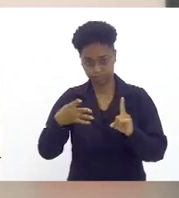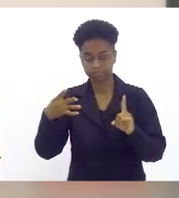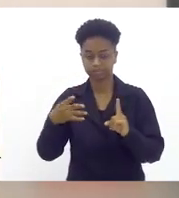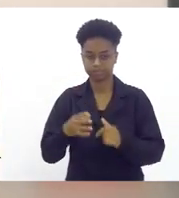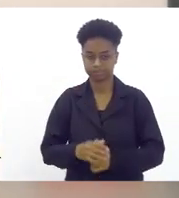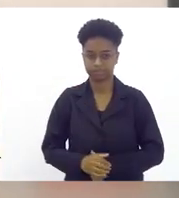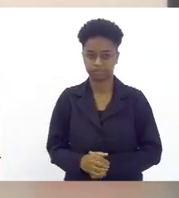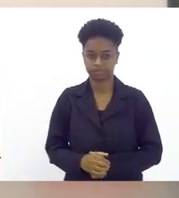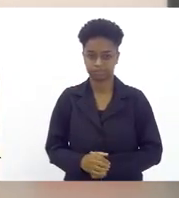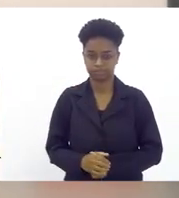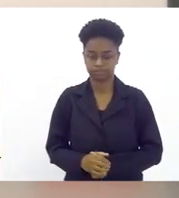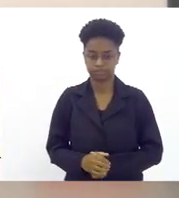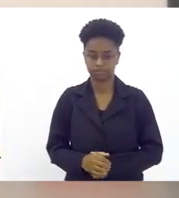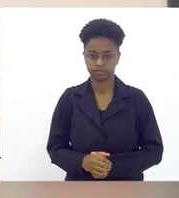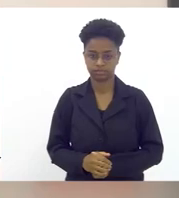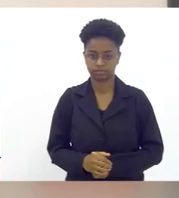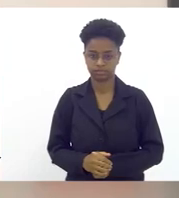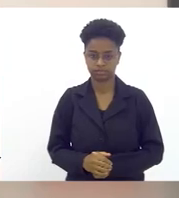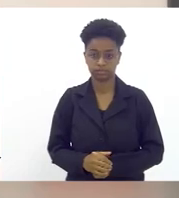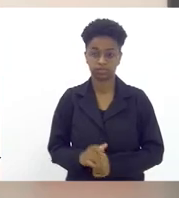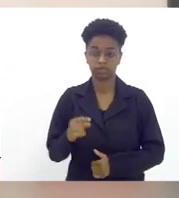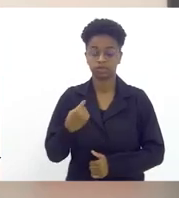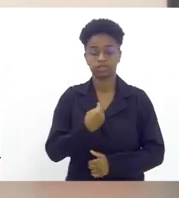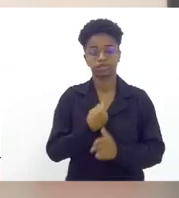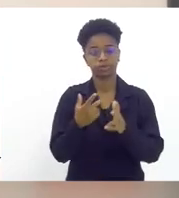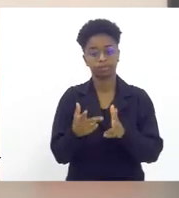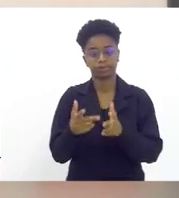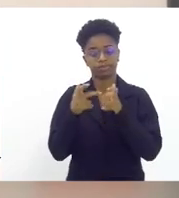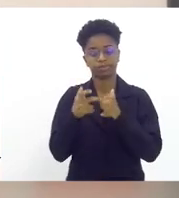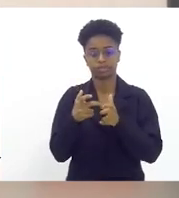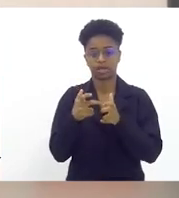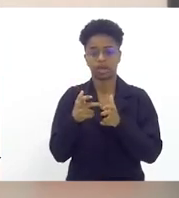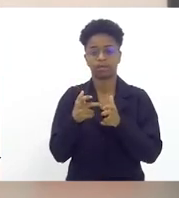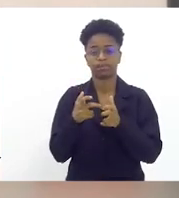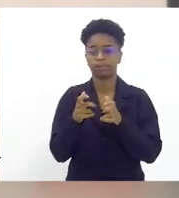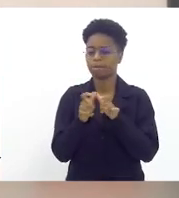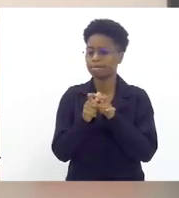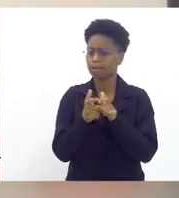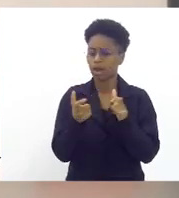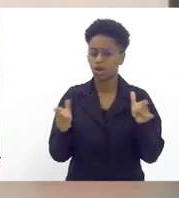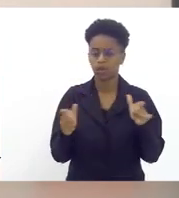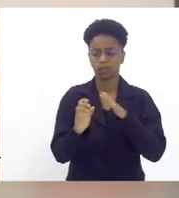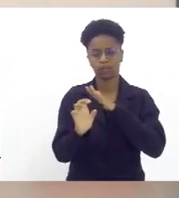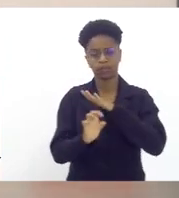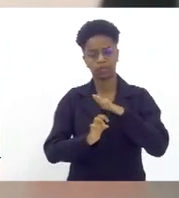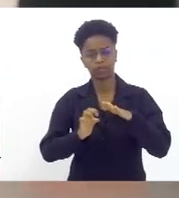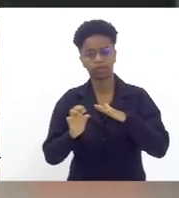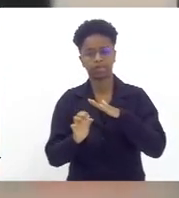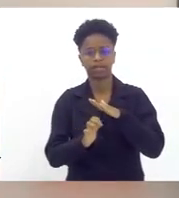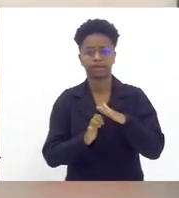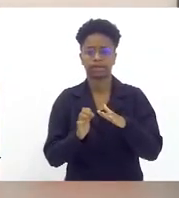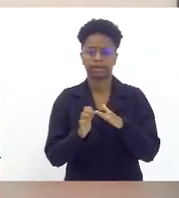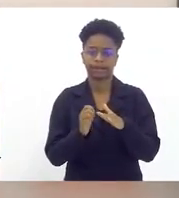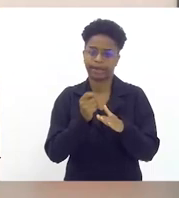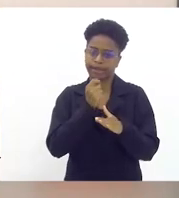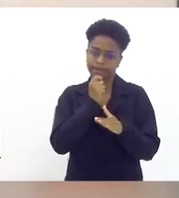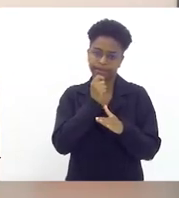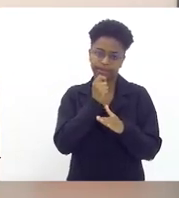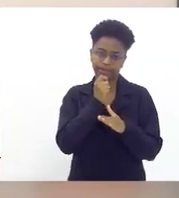maior. A gente ainda vê que a maioria das empresas... elas incumbem